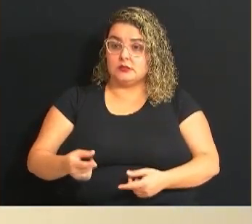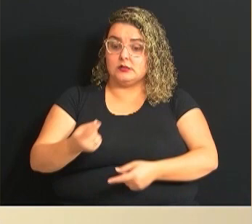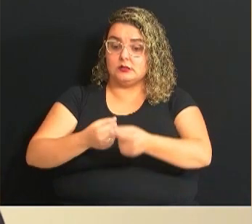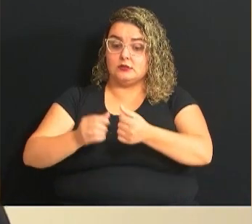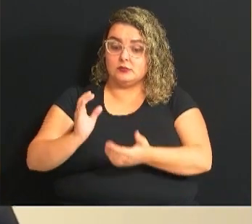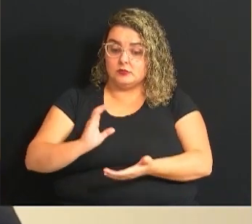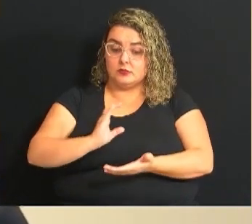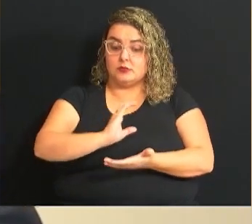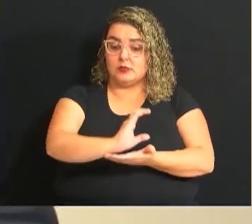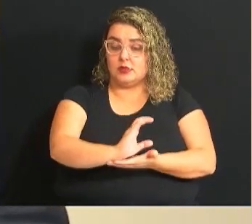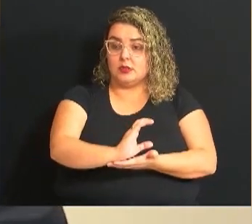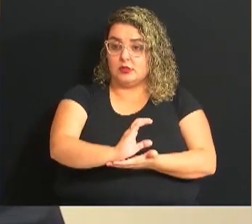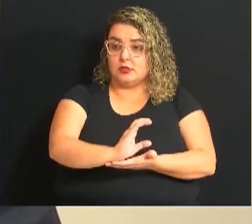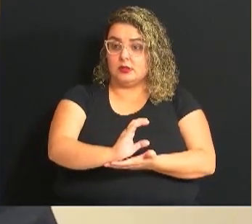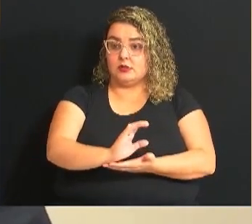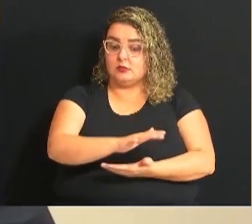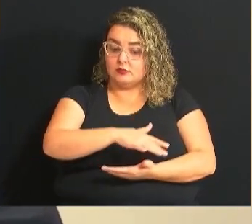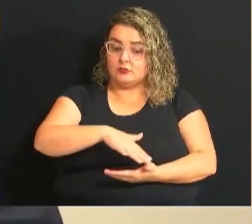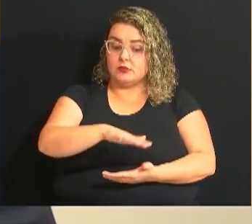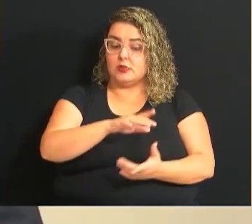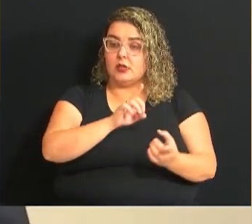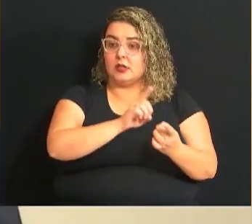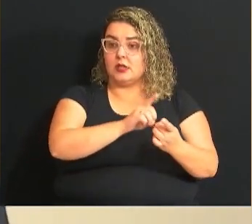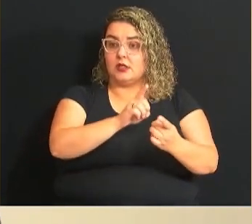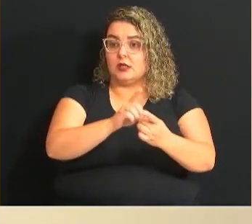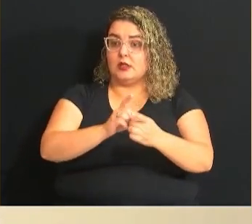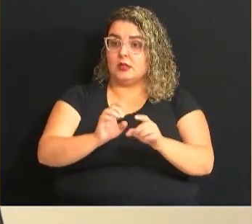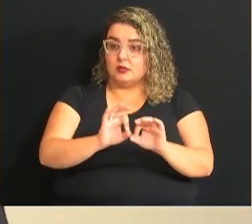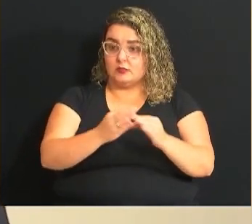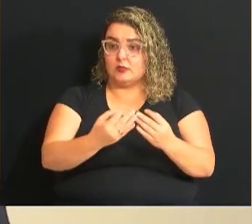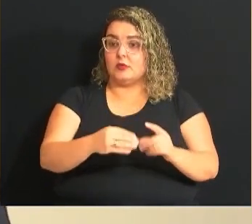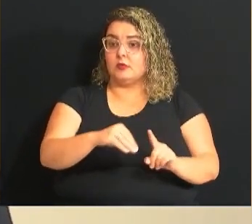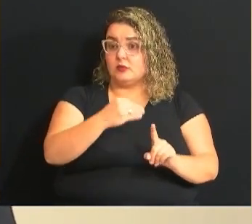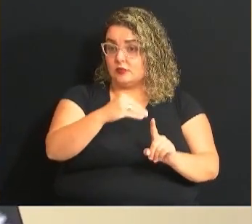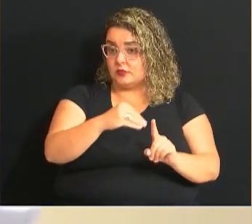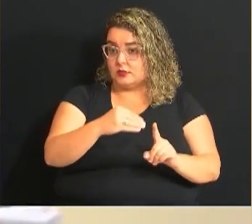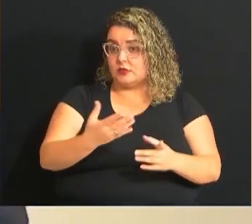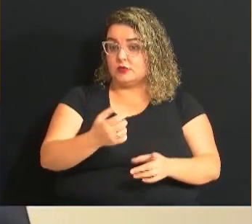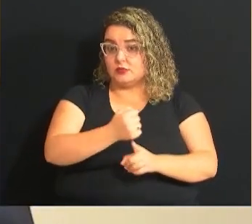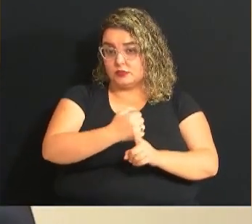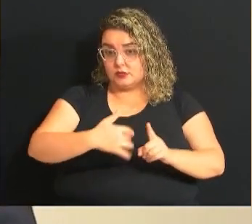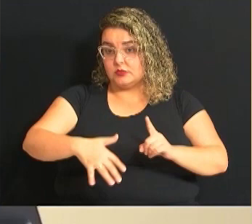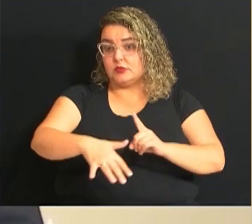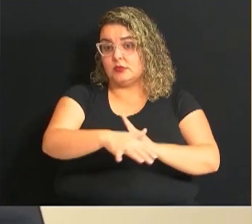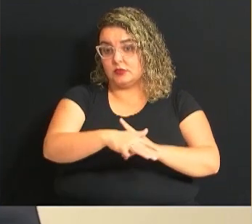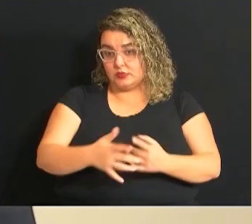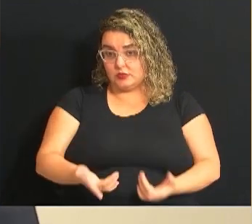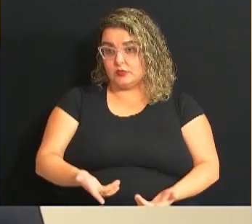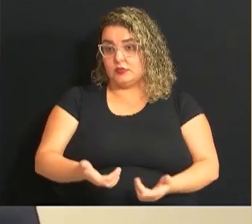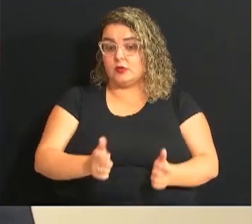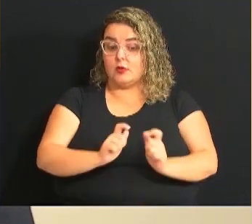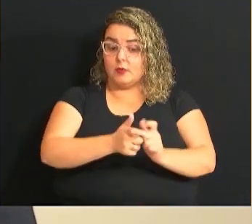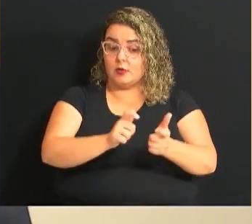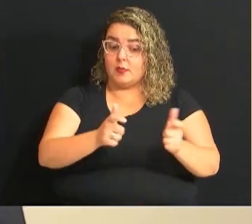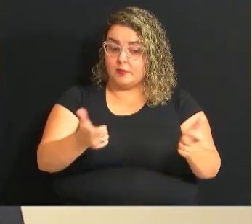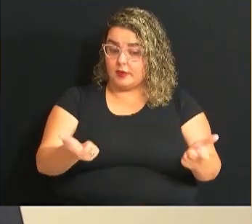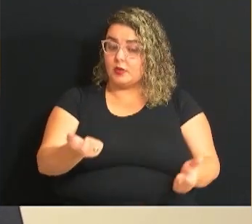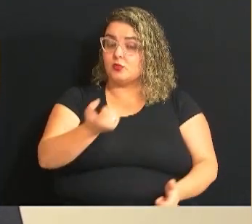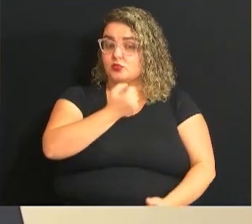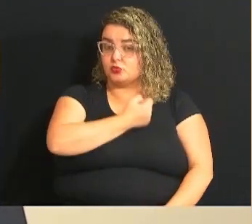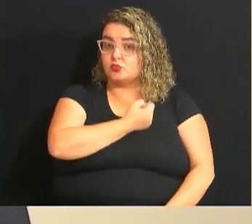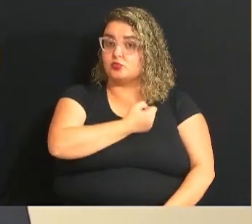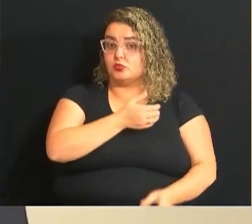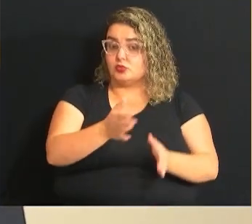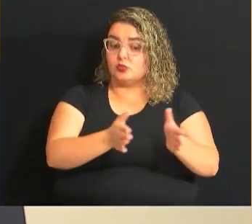recursos para atender as famílias em situação de vulnerabilidade social, que aumentou muito o número na ocasião